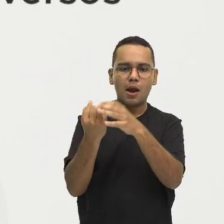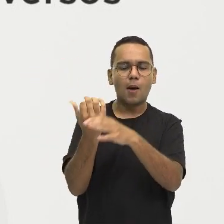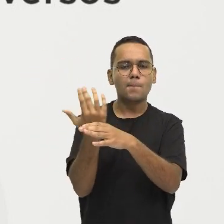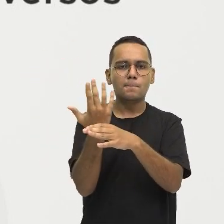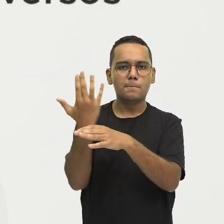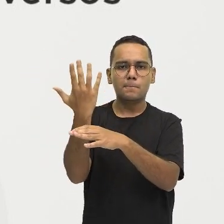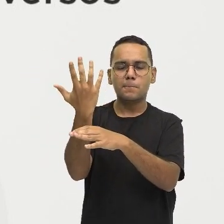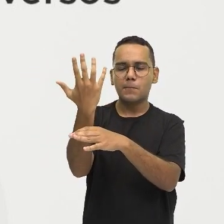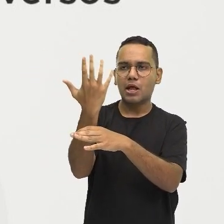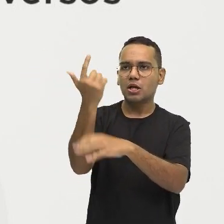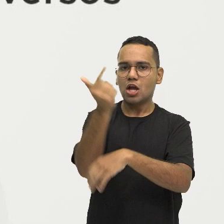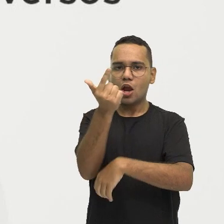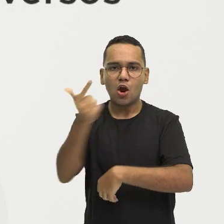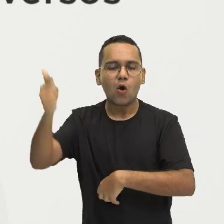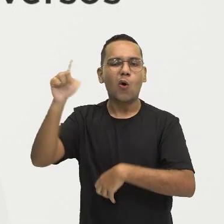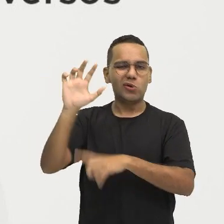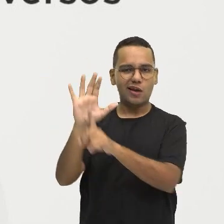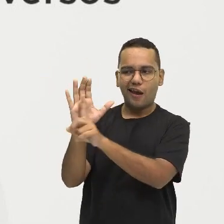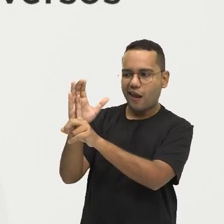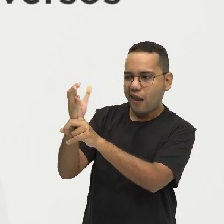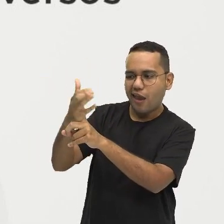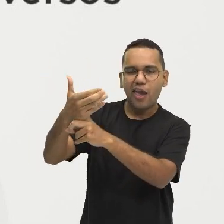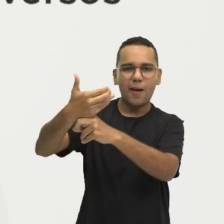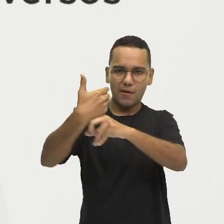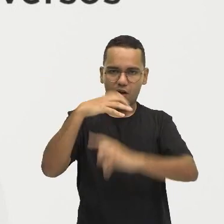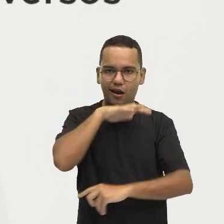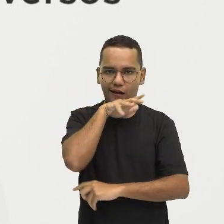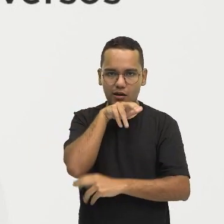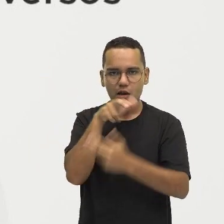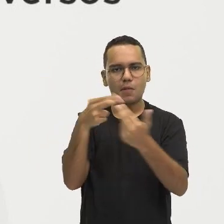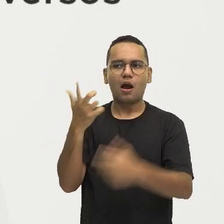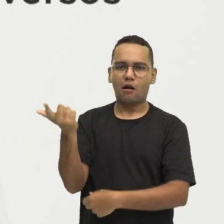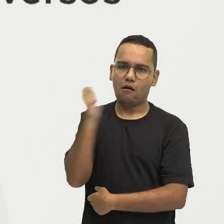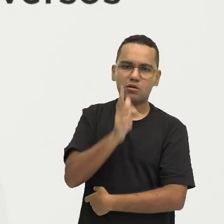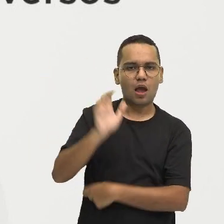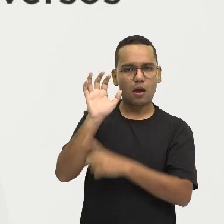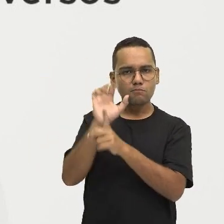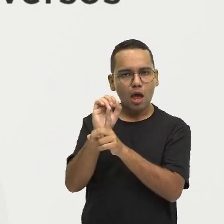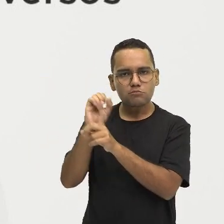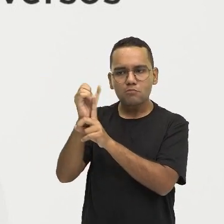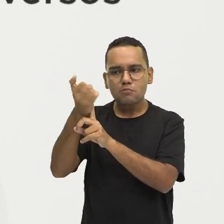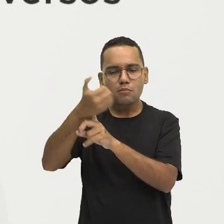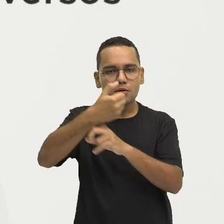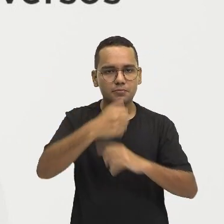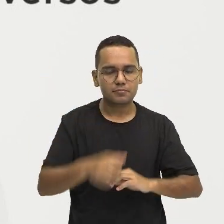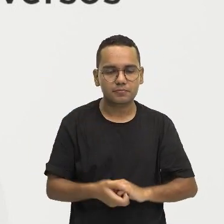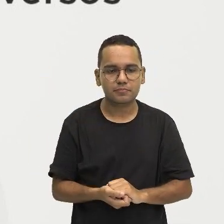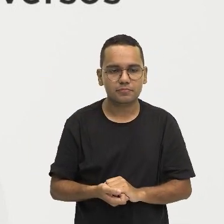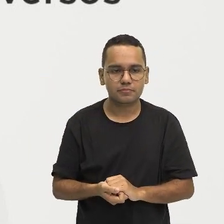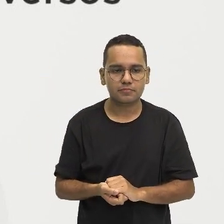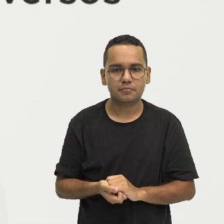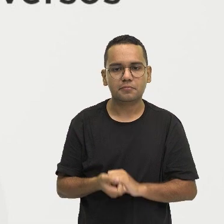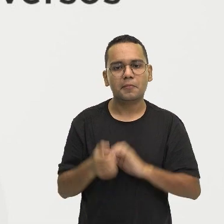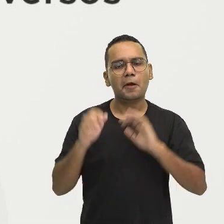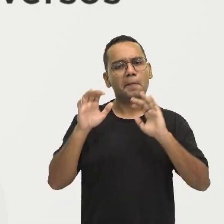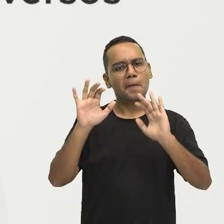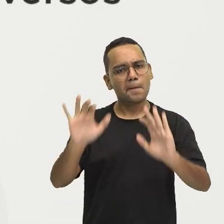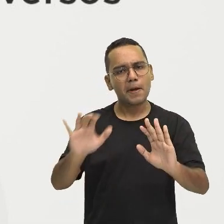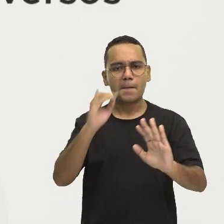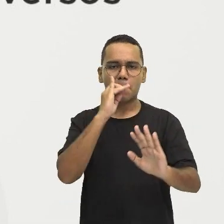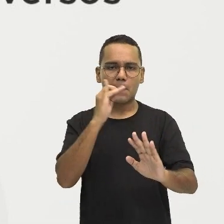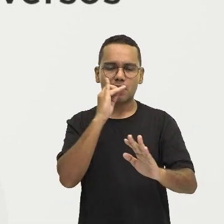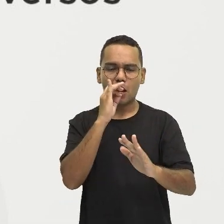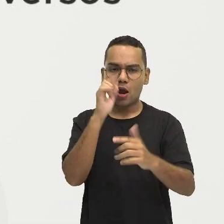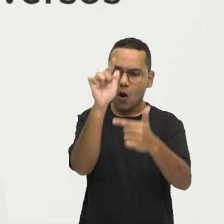atrair diversos animais herbívoros, tá? Então, o único problema desse fogo, né, é que às vezes ele toma